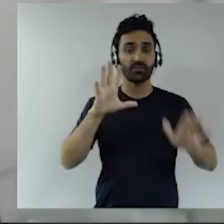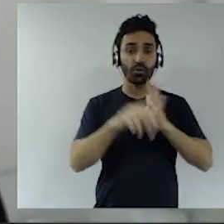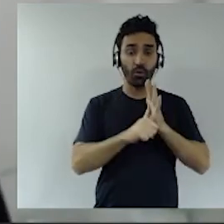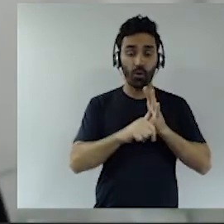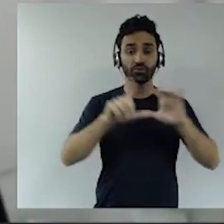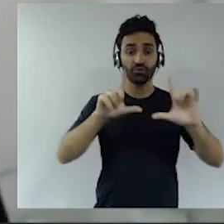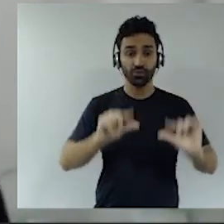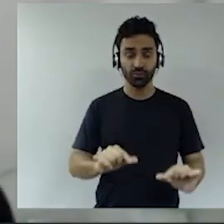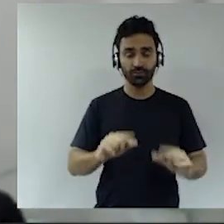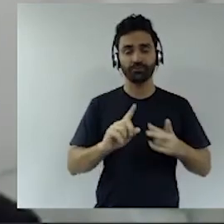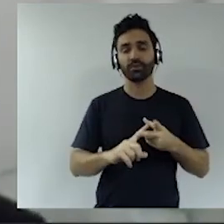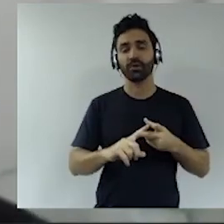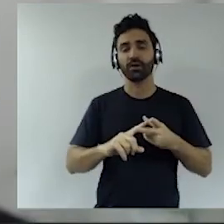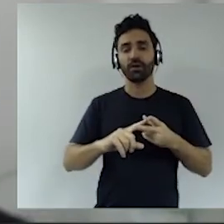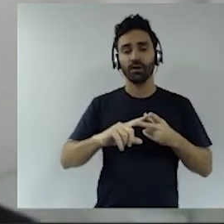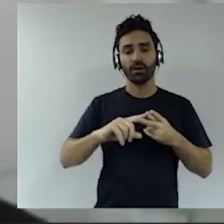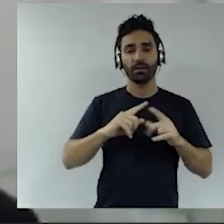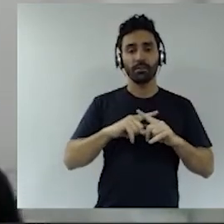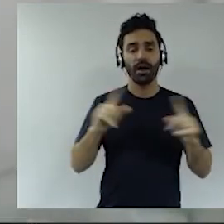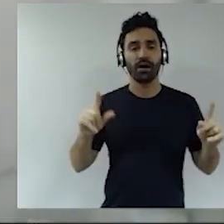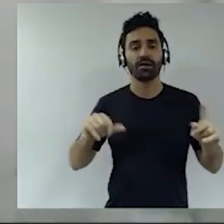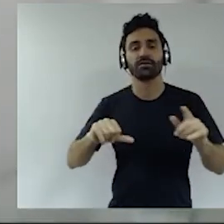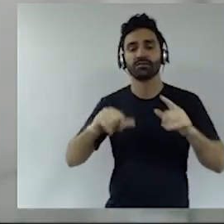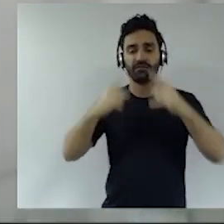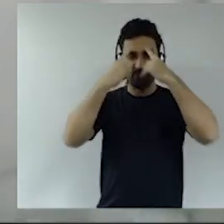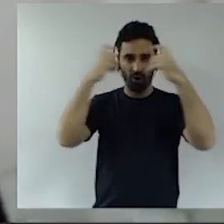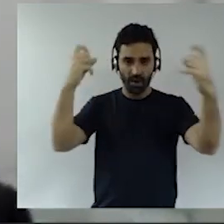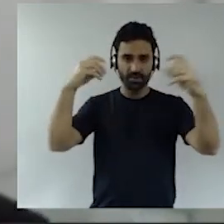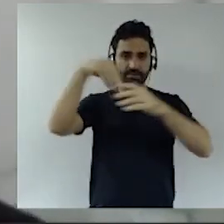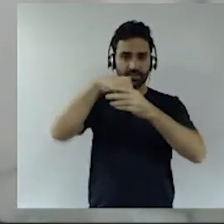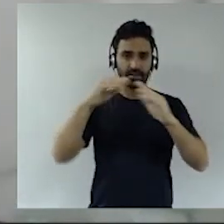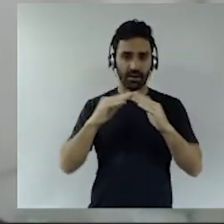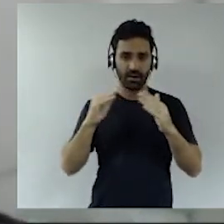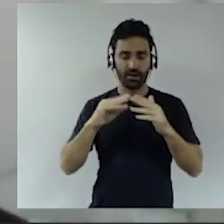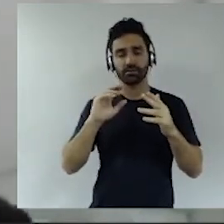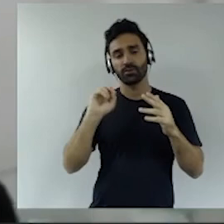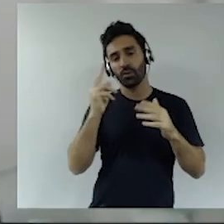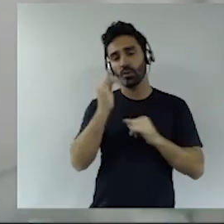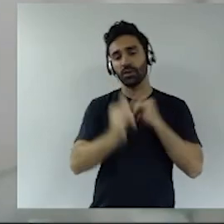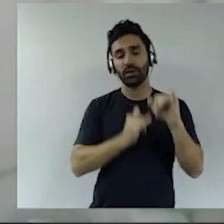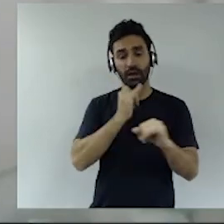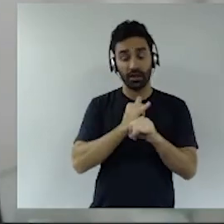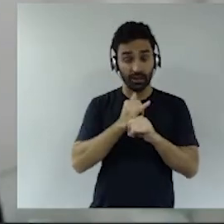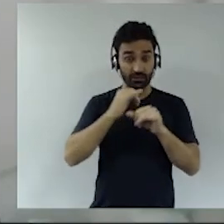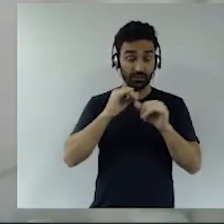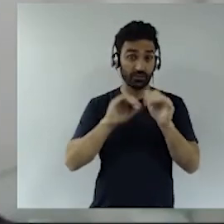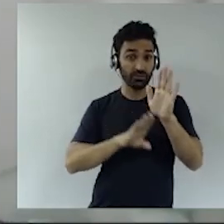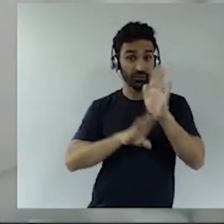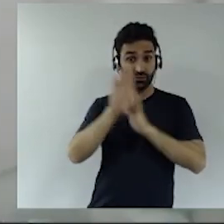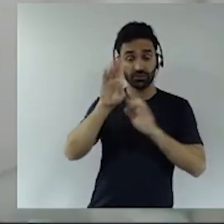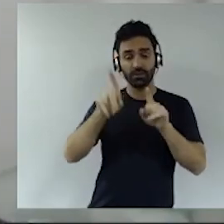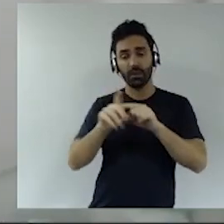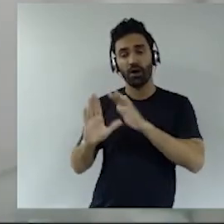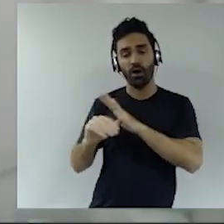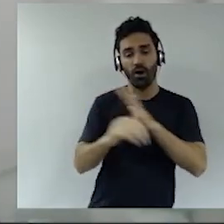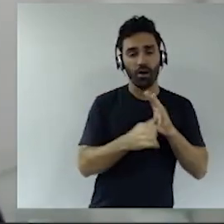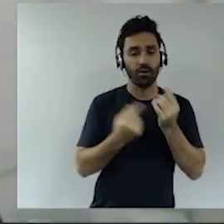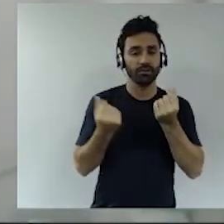crimes de violência doméstica, os crimes cibernéticos e os crimes de lavagem de